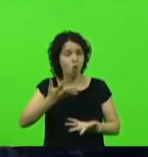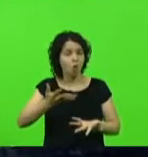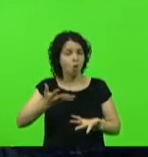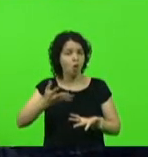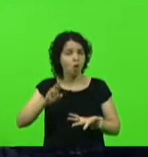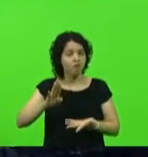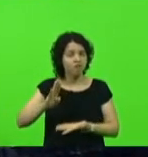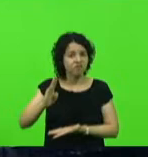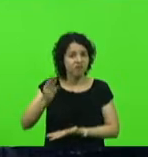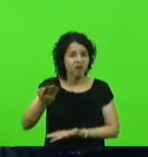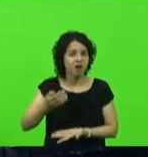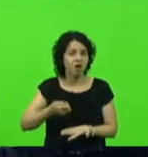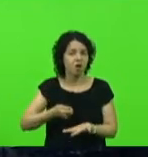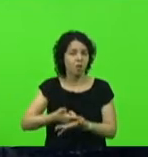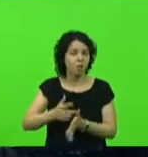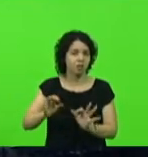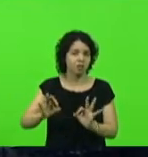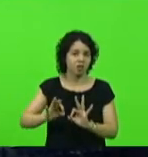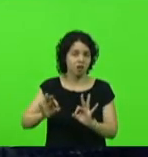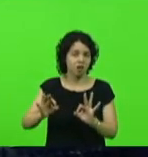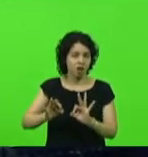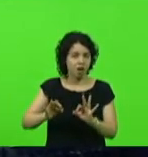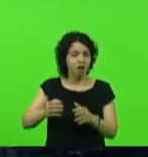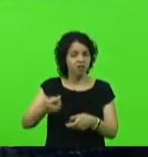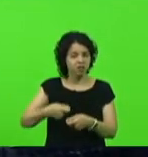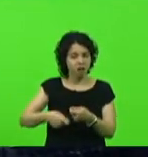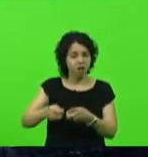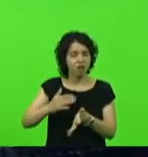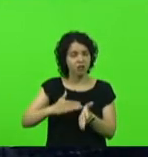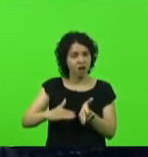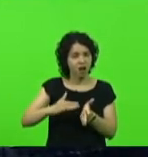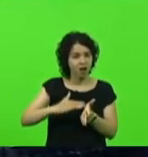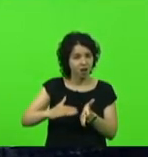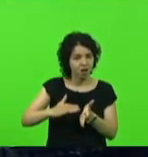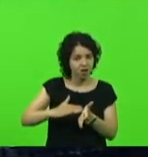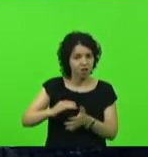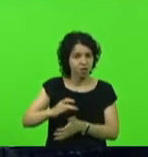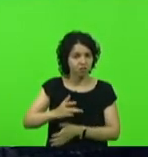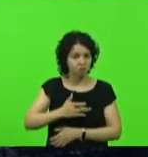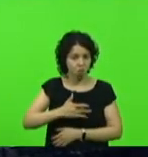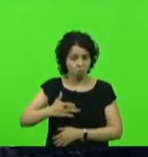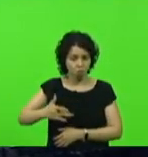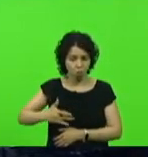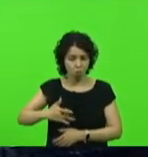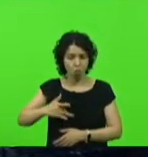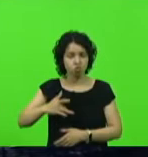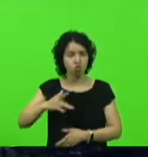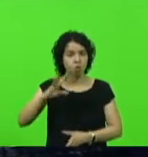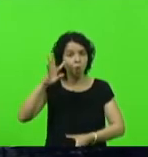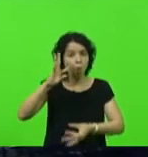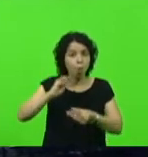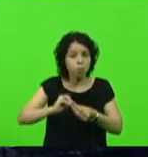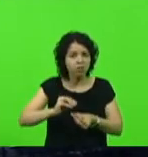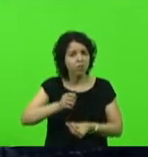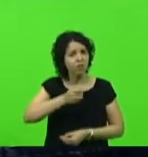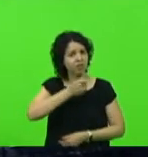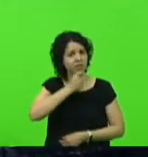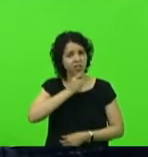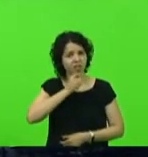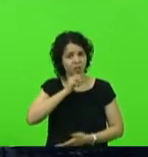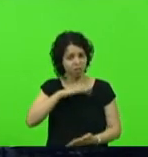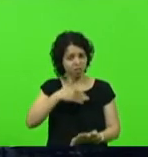mais inadmissível que a Secretaria de Saúde não tenha ainda chegado a um fim a esse processo